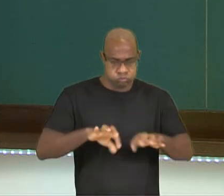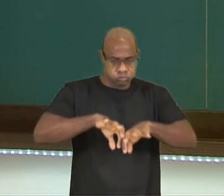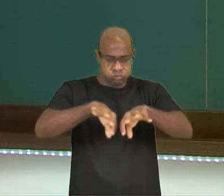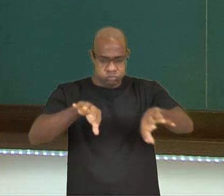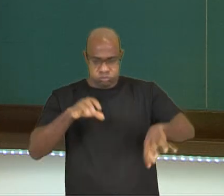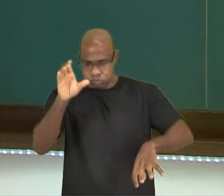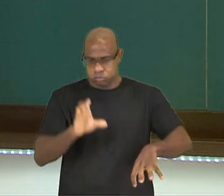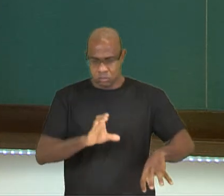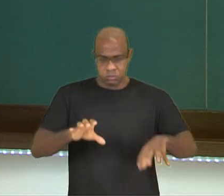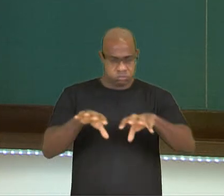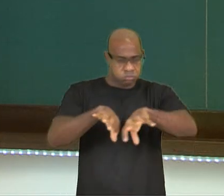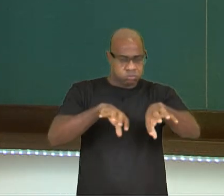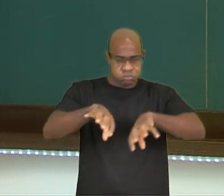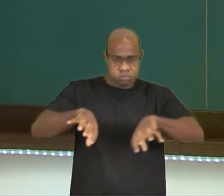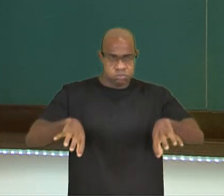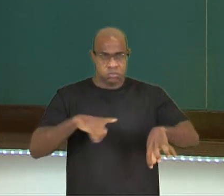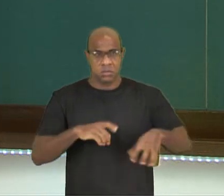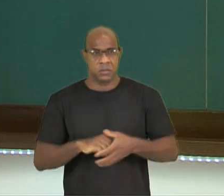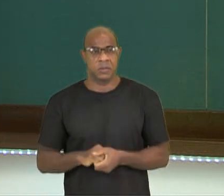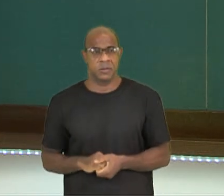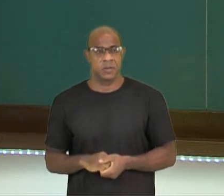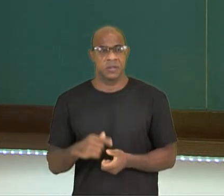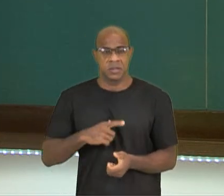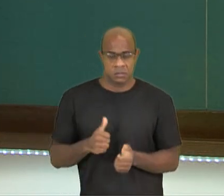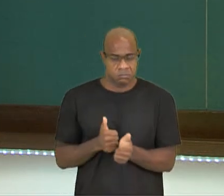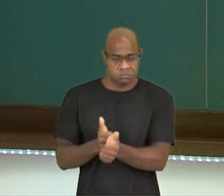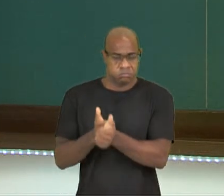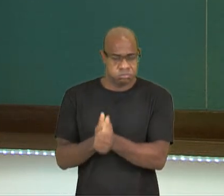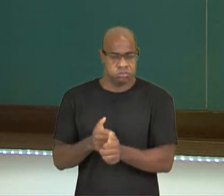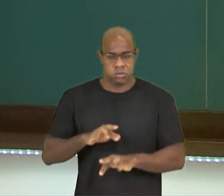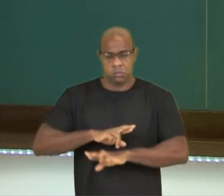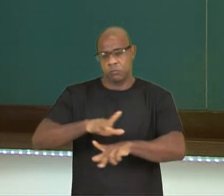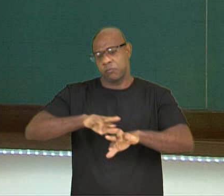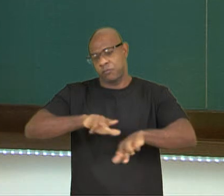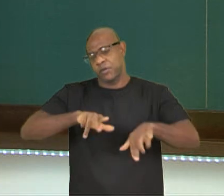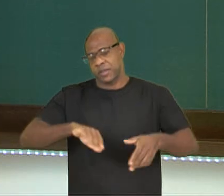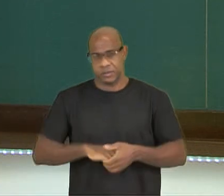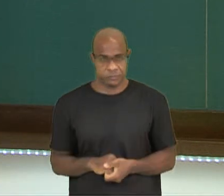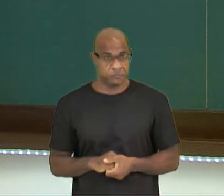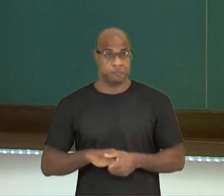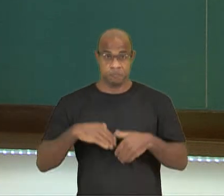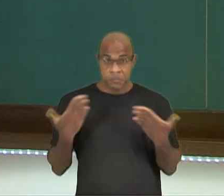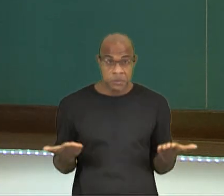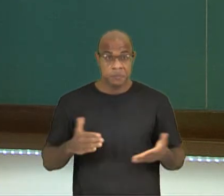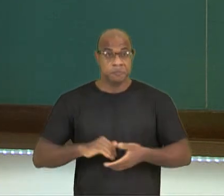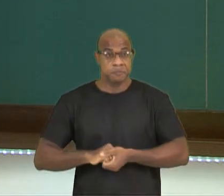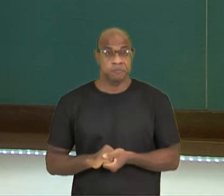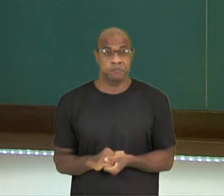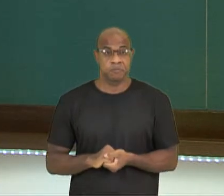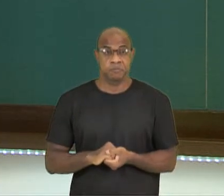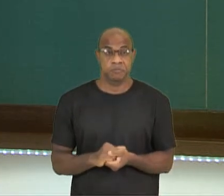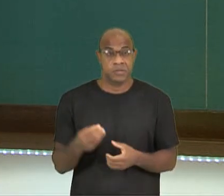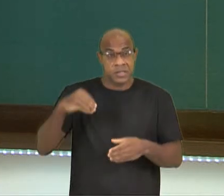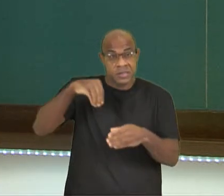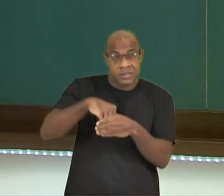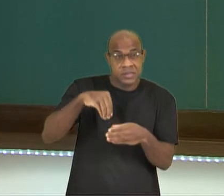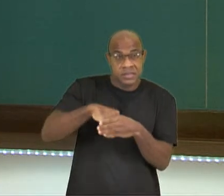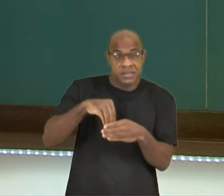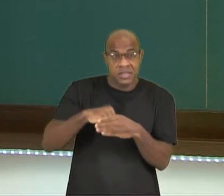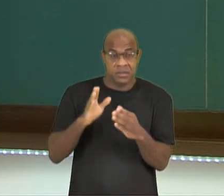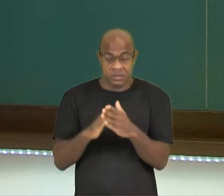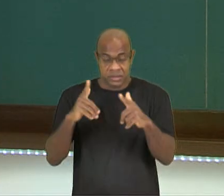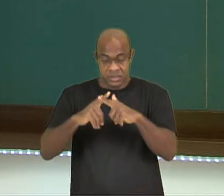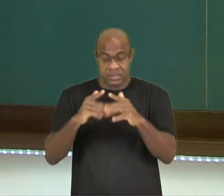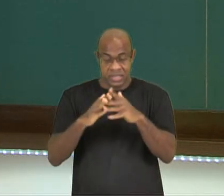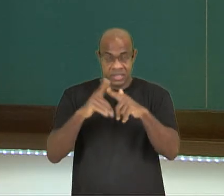e dentro da Igreja Romana ainda houve uma outra separação por causa disso. Então, a gente tinha, até um determinado período, a gente